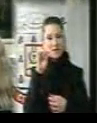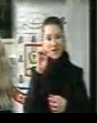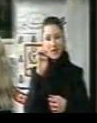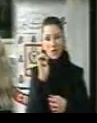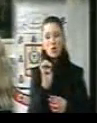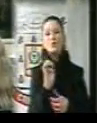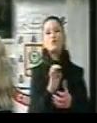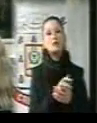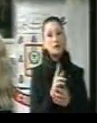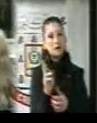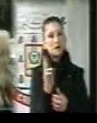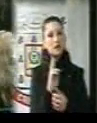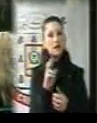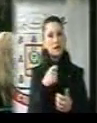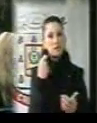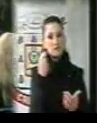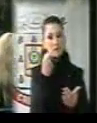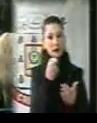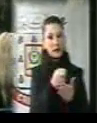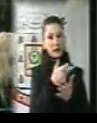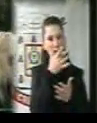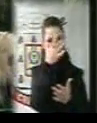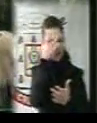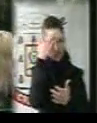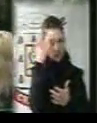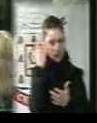milhões de reais.